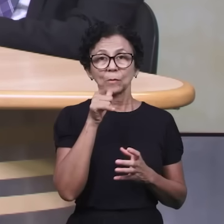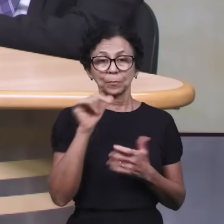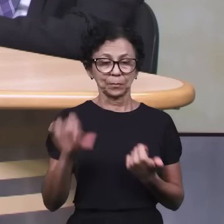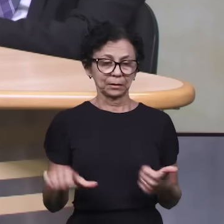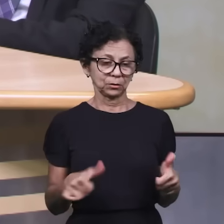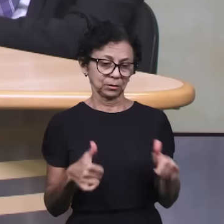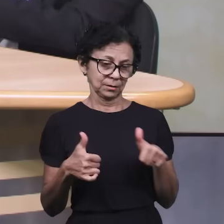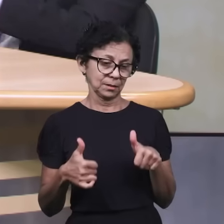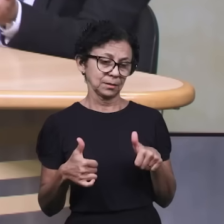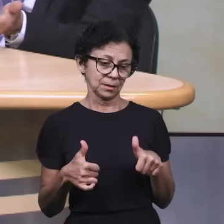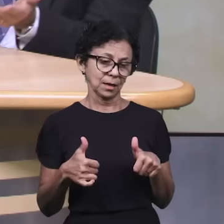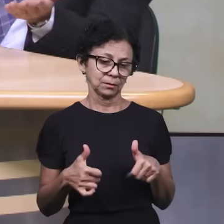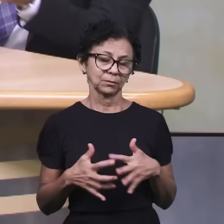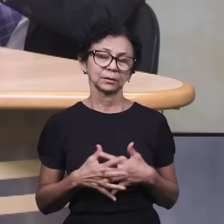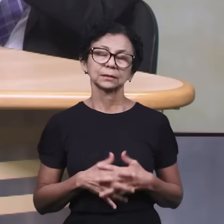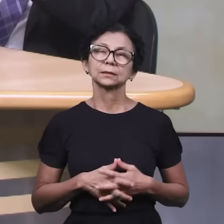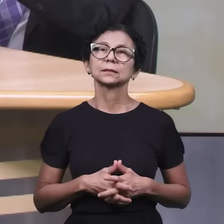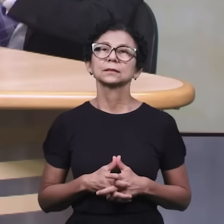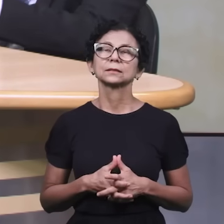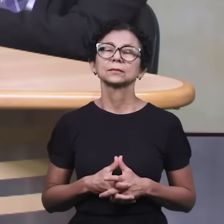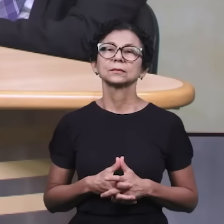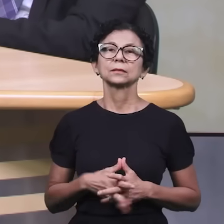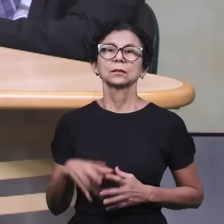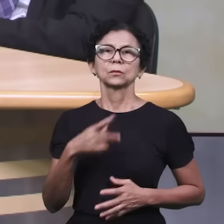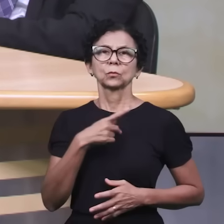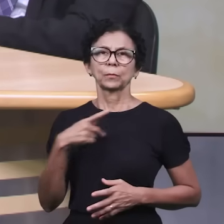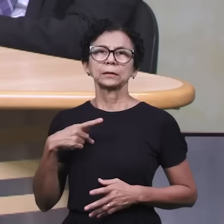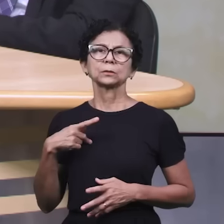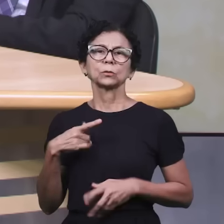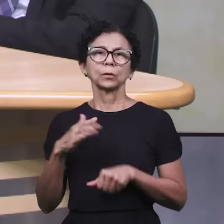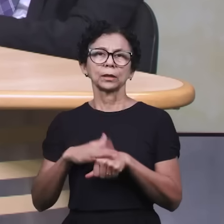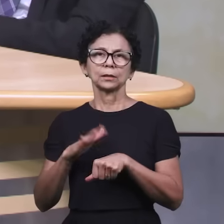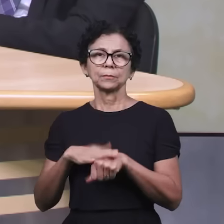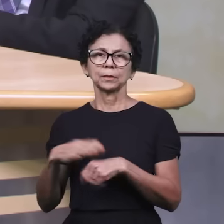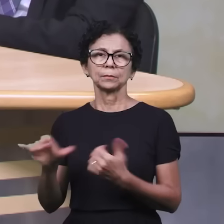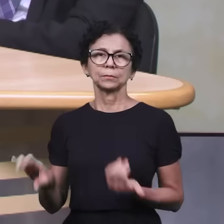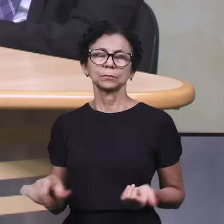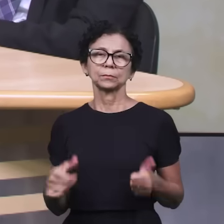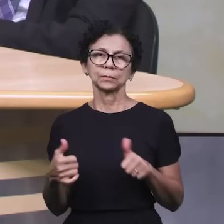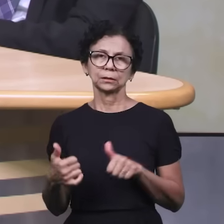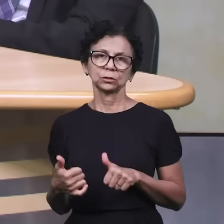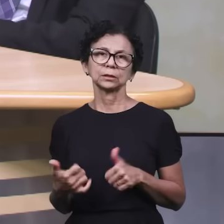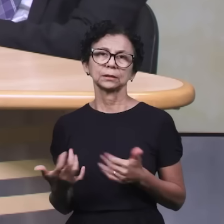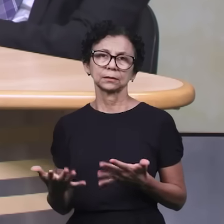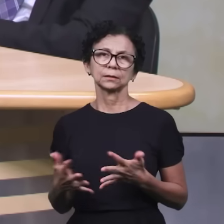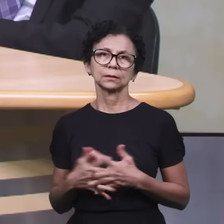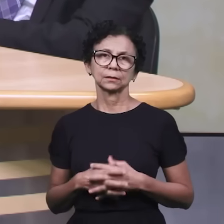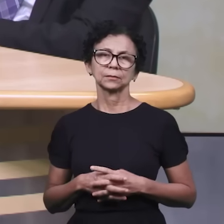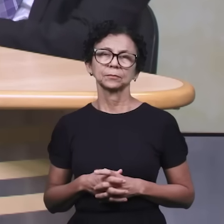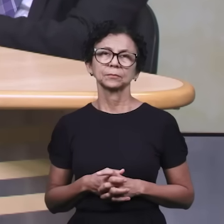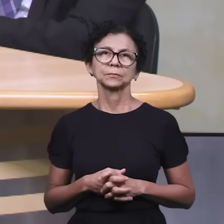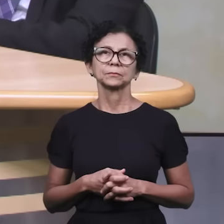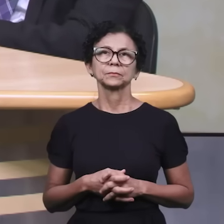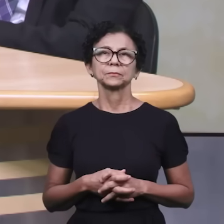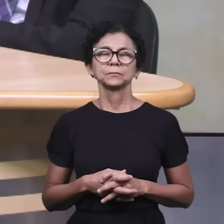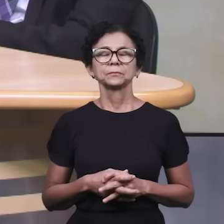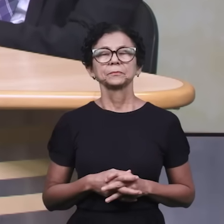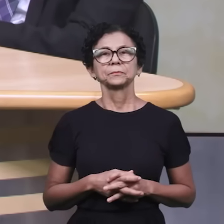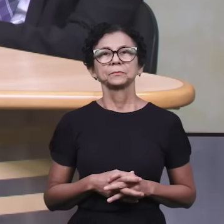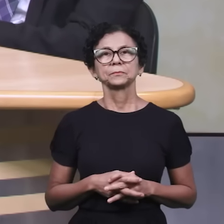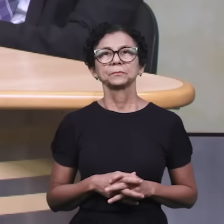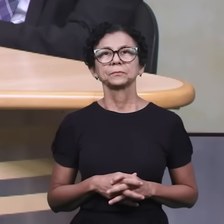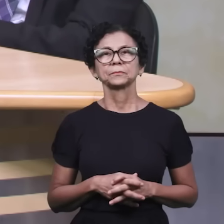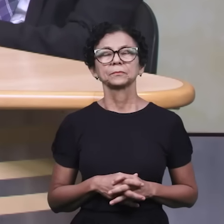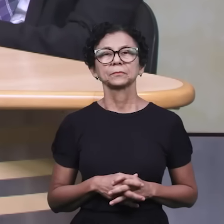pergunta que eu faço a vocês, e essa pergunta que eles fazem muito, por que nós às vezes vamos consultar o Senhor sobre aquele que se apresenta para ser